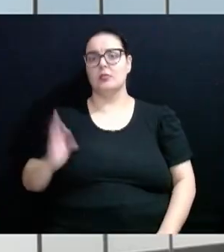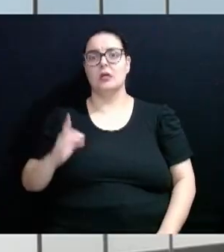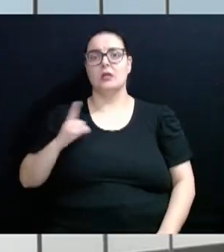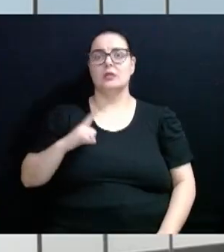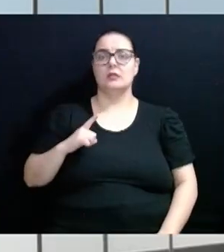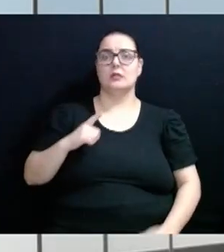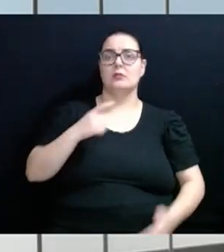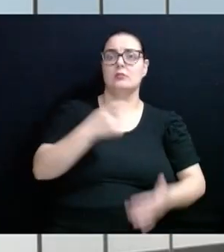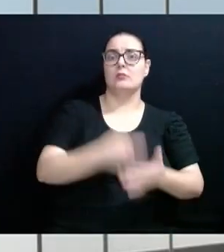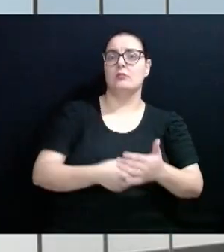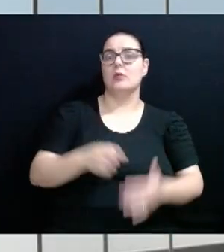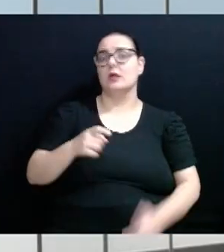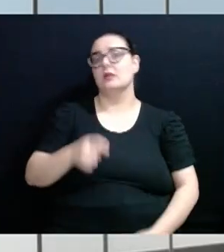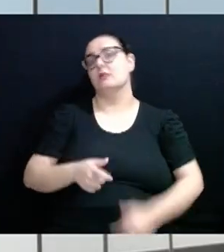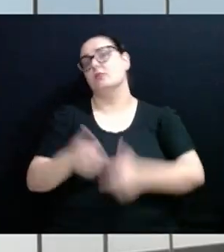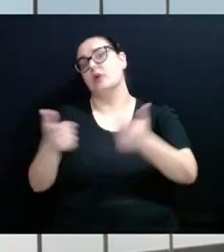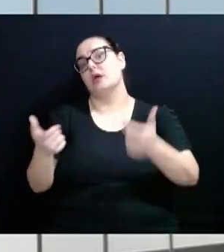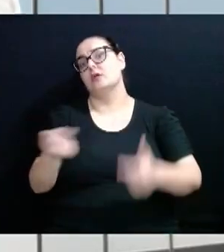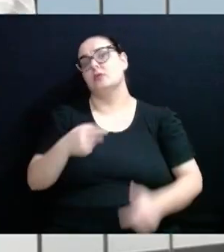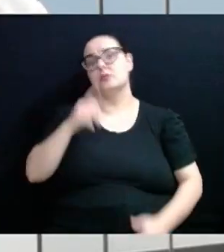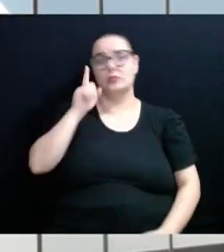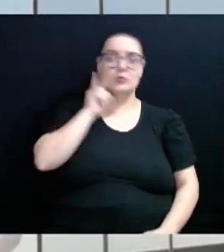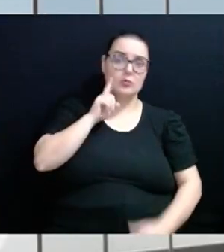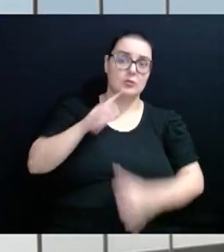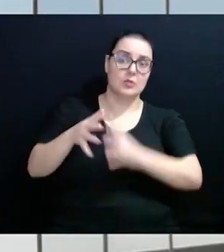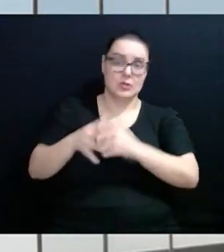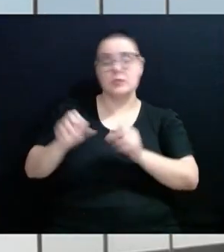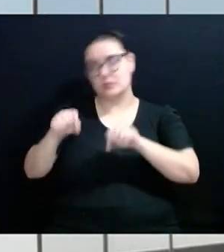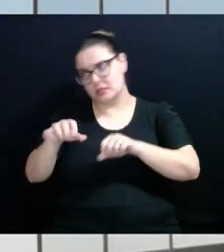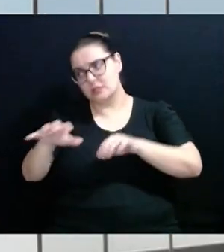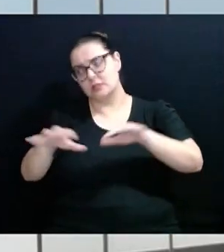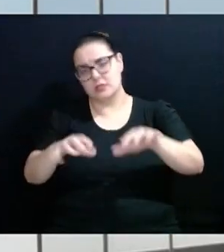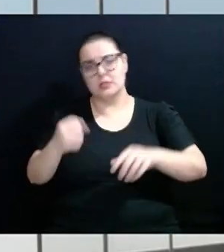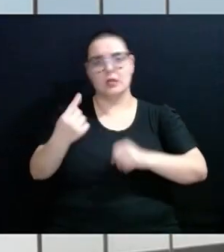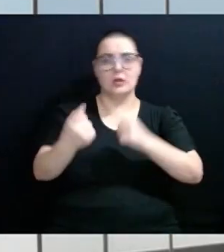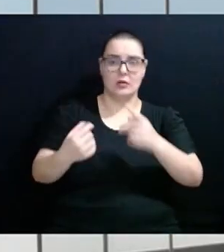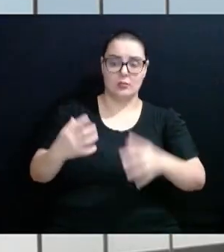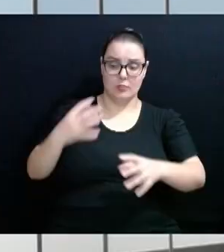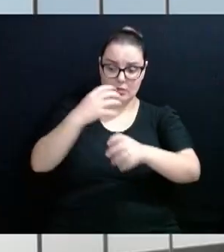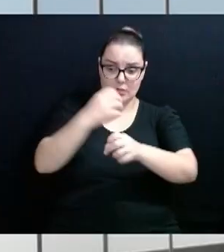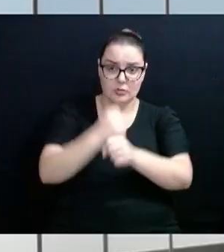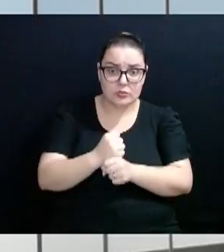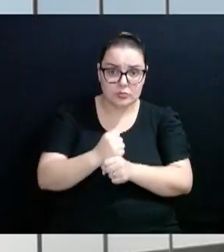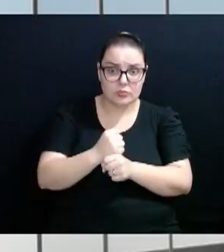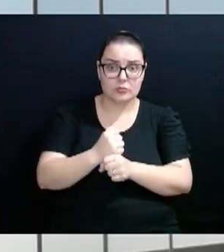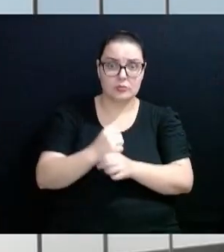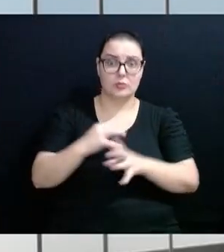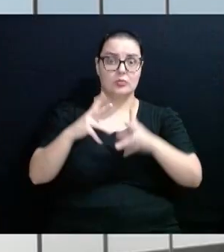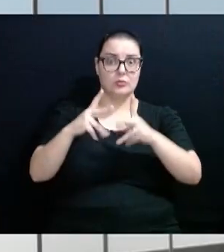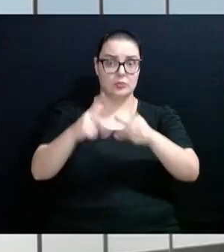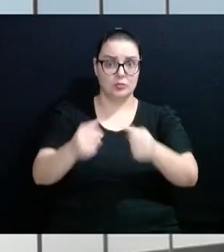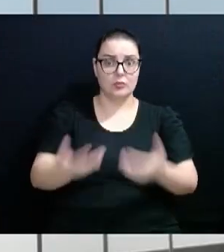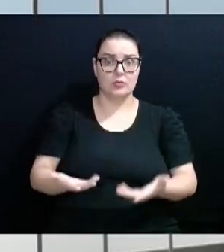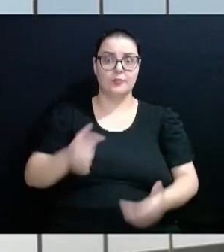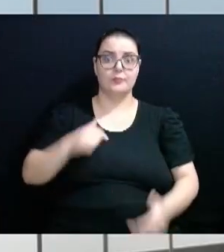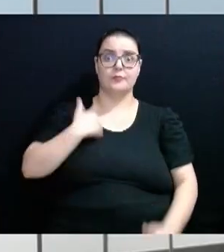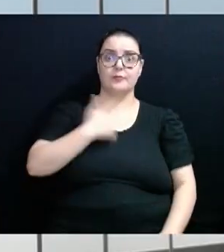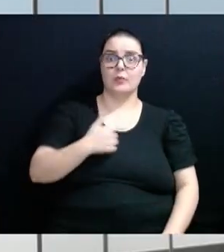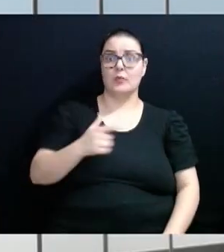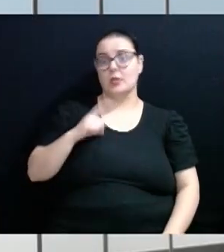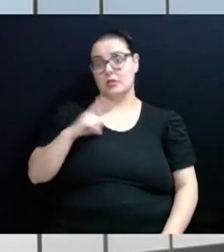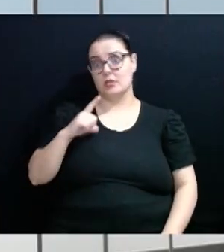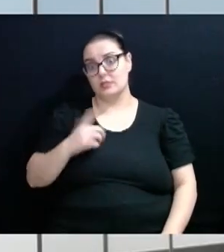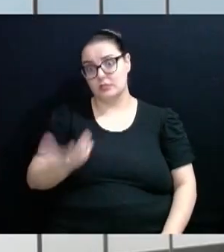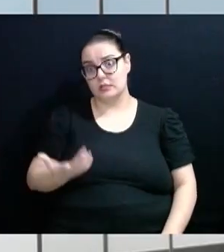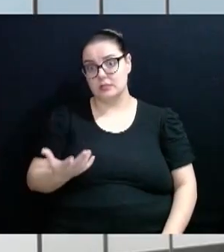do que os Estados Unidos. É certo que tem setores, mas no agregado nós temos o déficit. E se fosse o